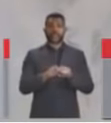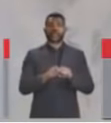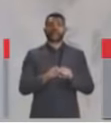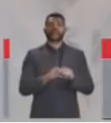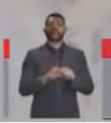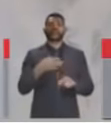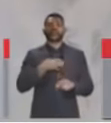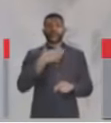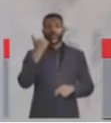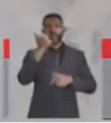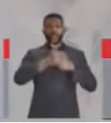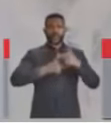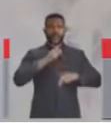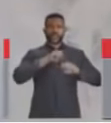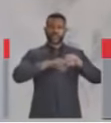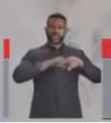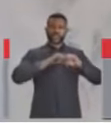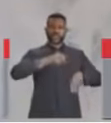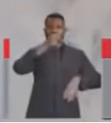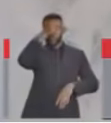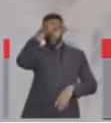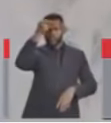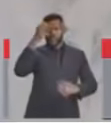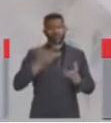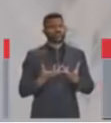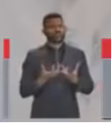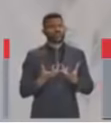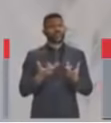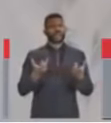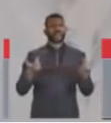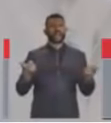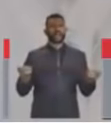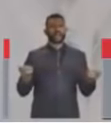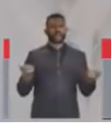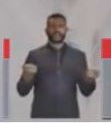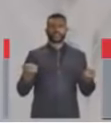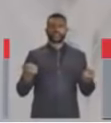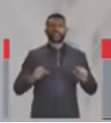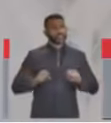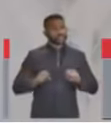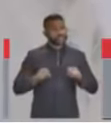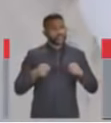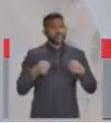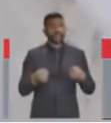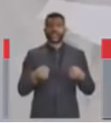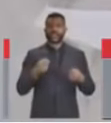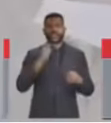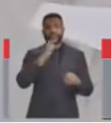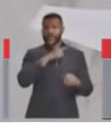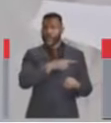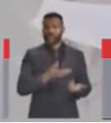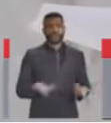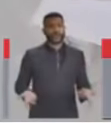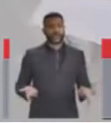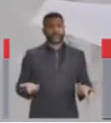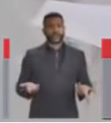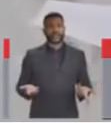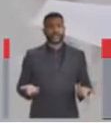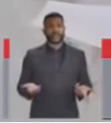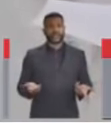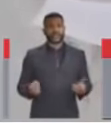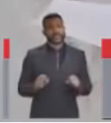e por uma educação pública de qualidade estão defendendo o Óbvio estão defendendo